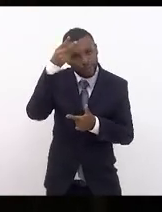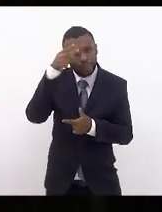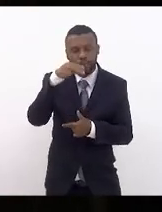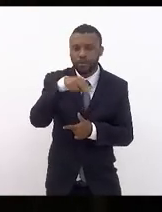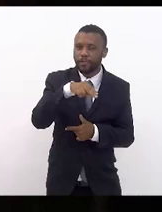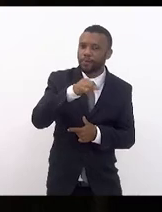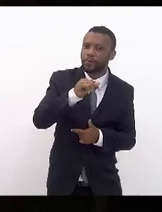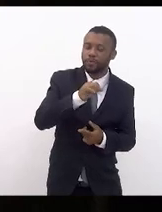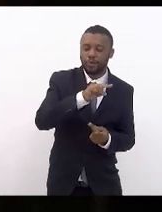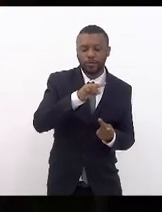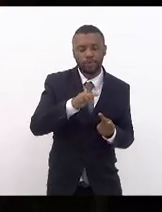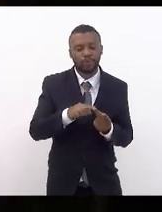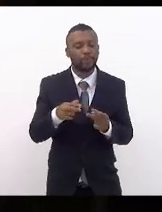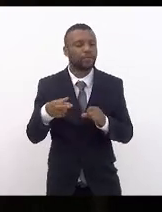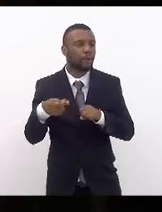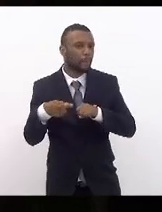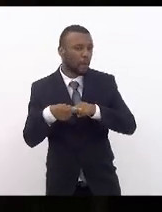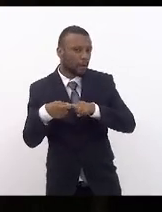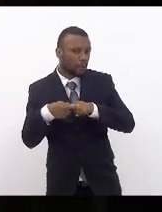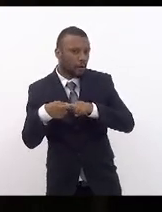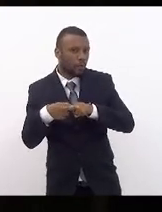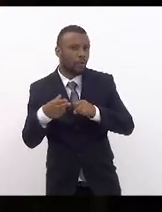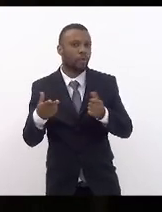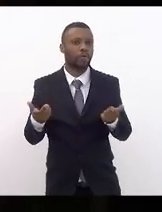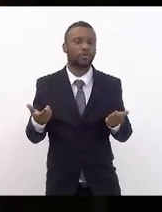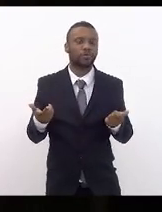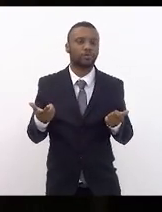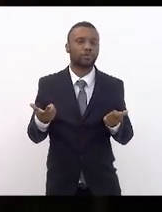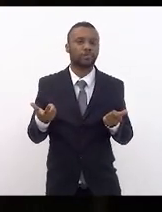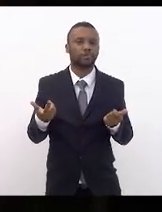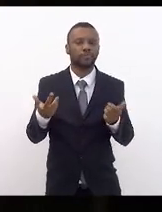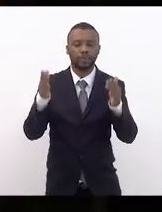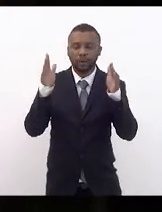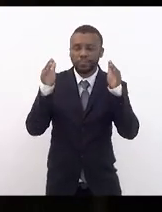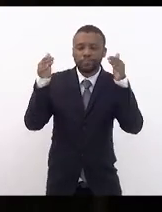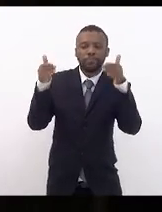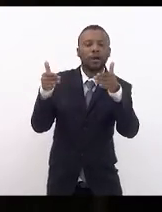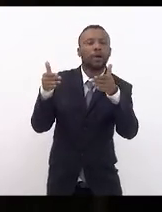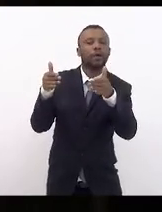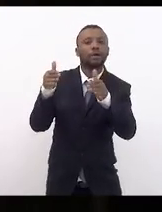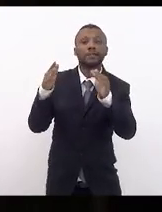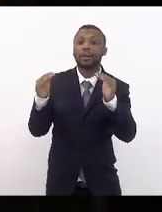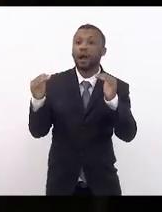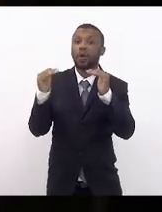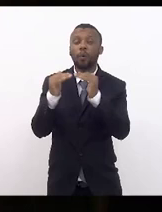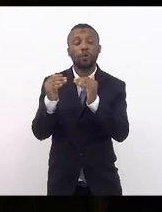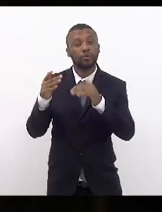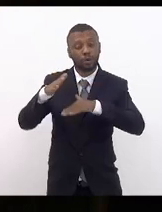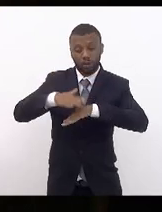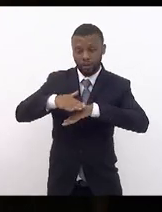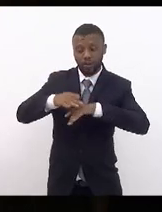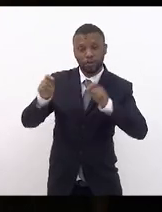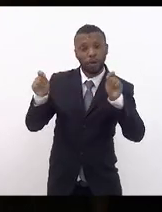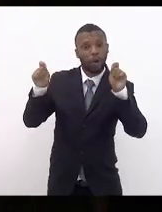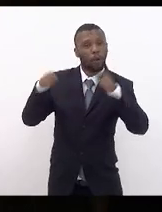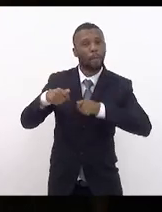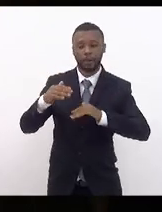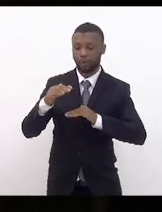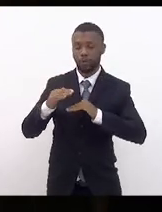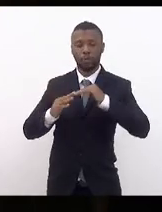de Belfor Roxo, na especialidade, de acordo com a sua competência